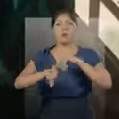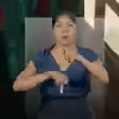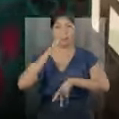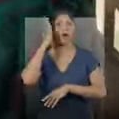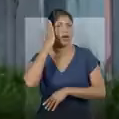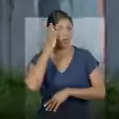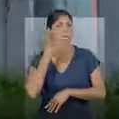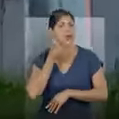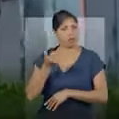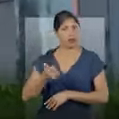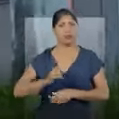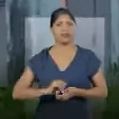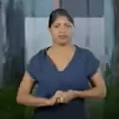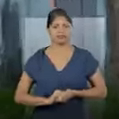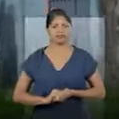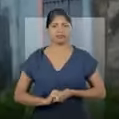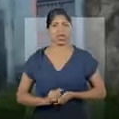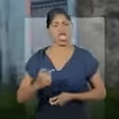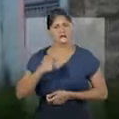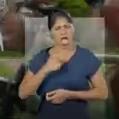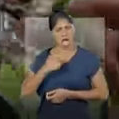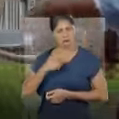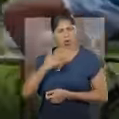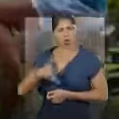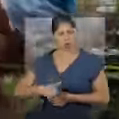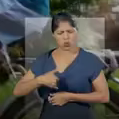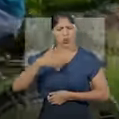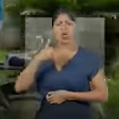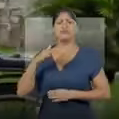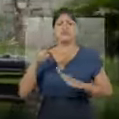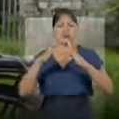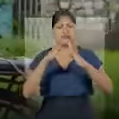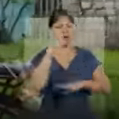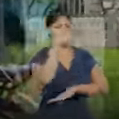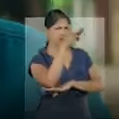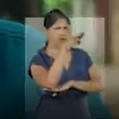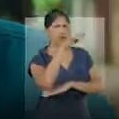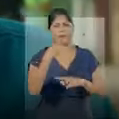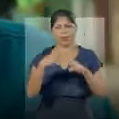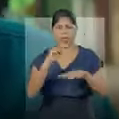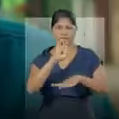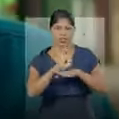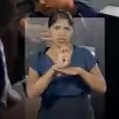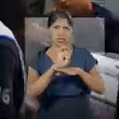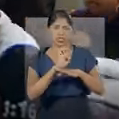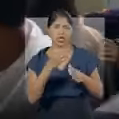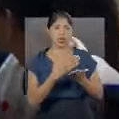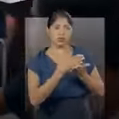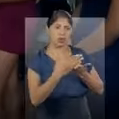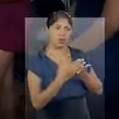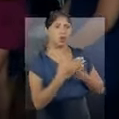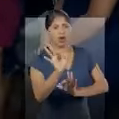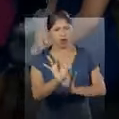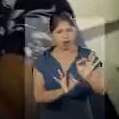sabe que melhorou. Eu tenho muito, muito orgulho de morar na Cabanagem, né, hoje. O Estado começou a ocupar este lugar,